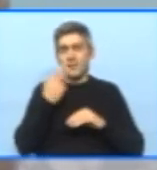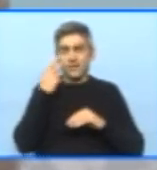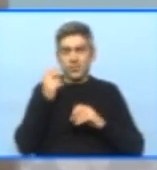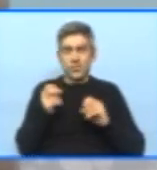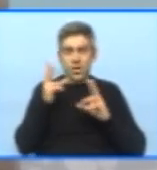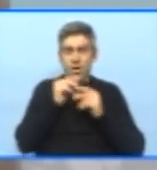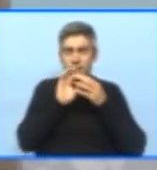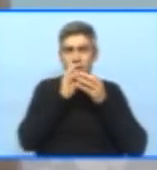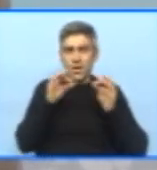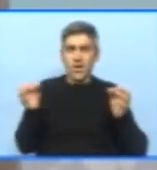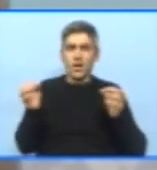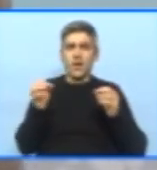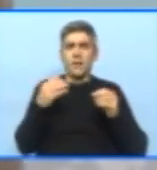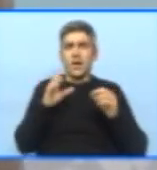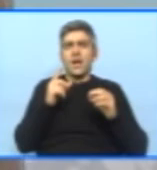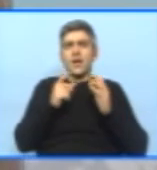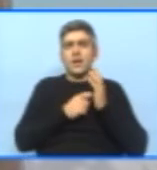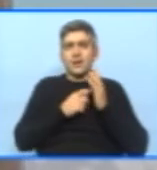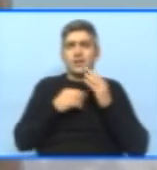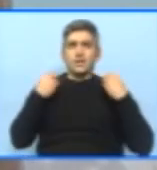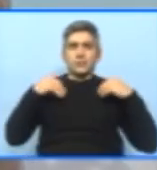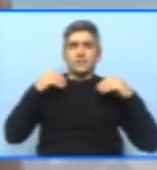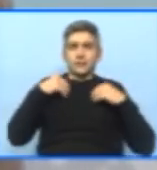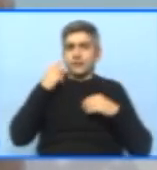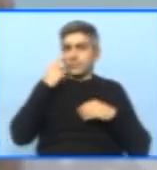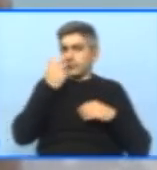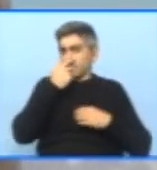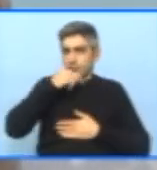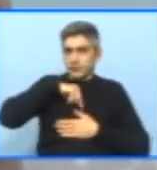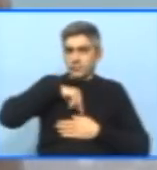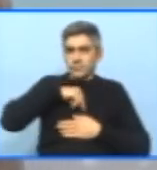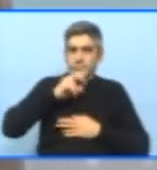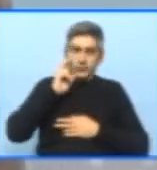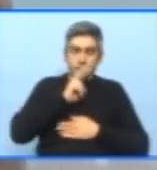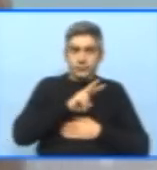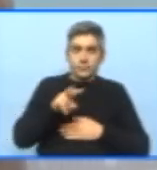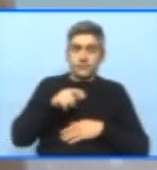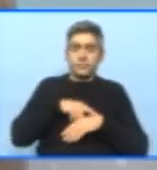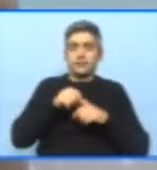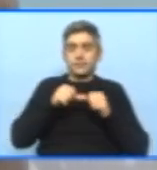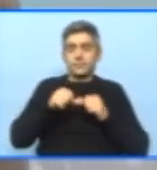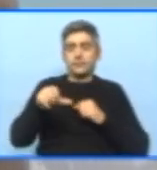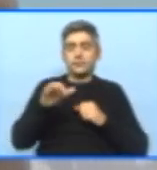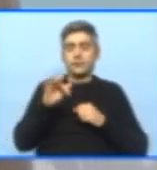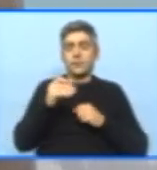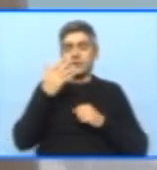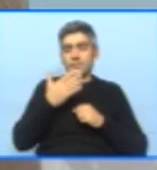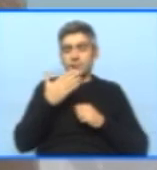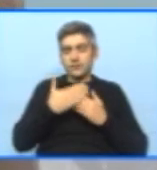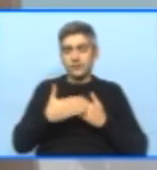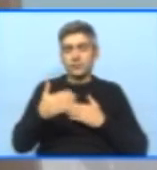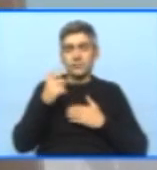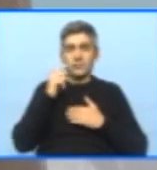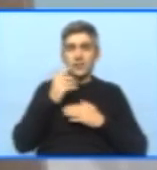nova lógica, mas para isso é preciso treinar o nosso olhar interior. E talvez a Quaresma é de facto o tempo para exercitar este